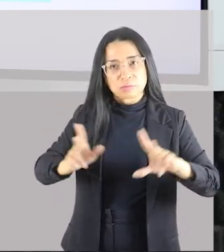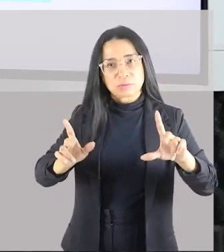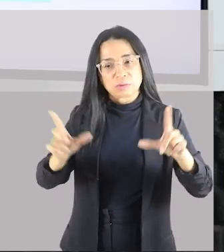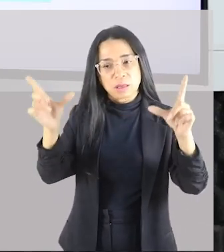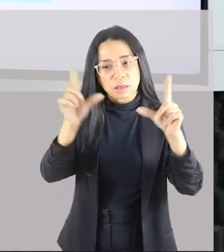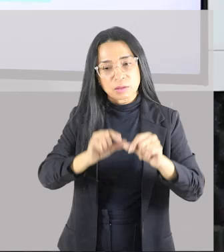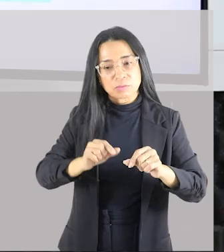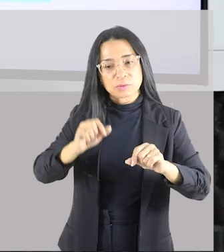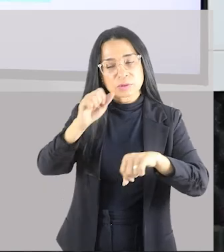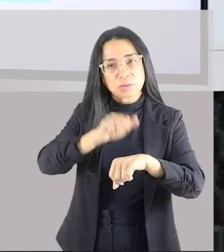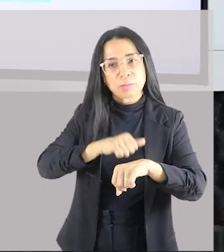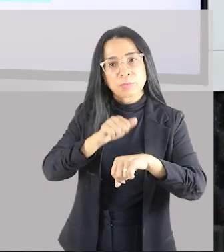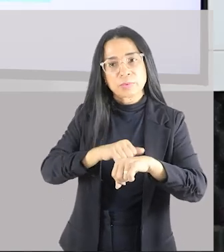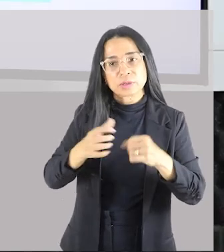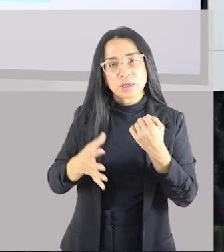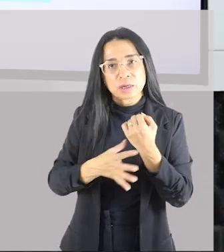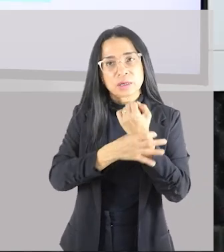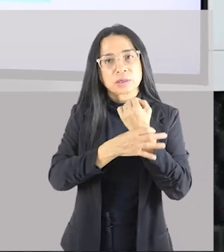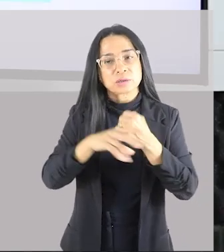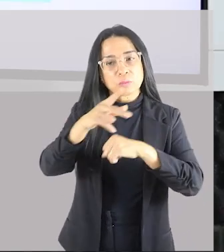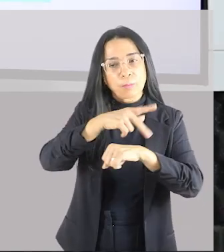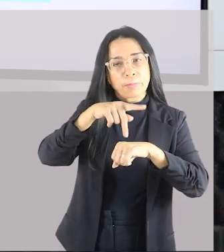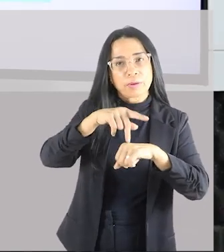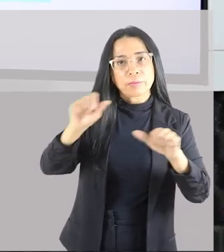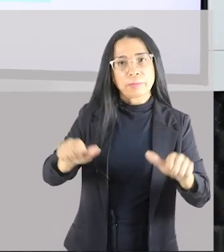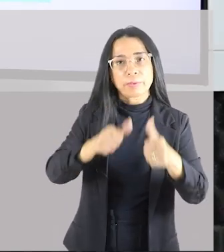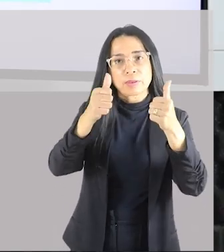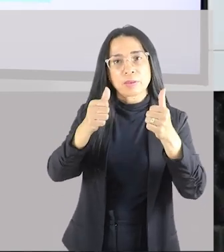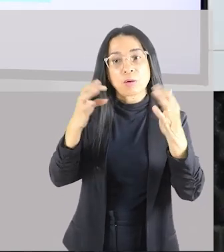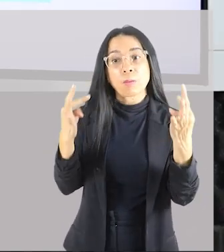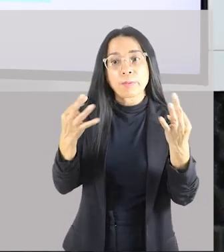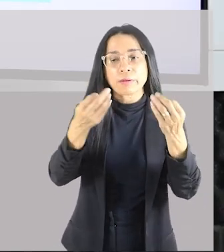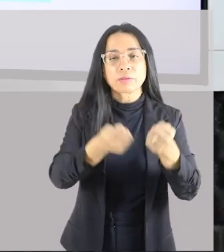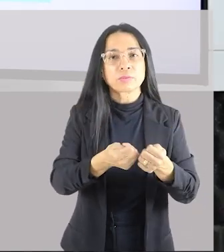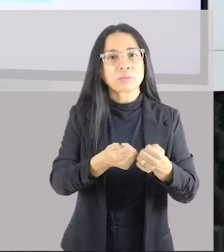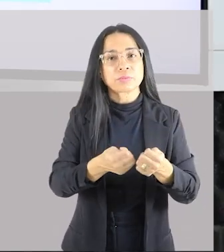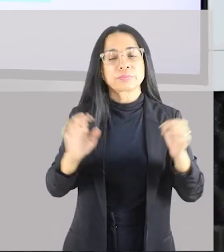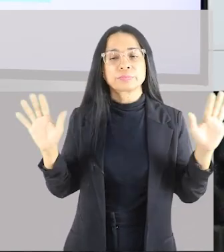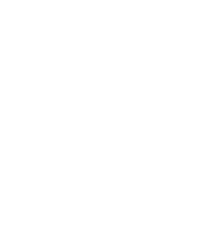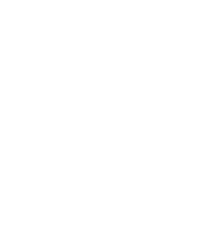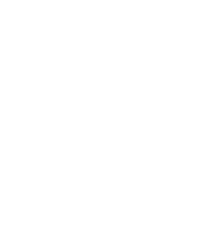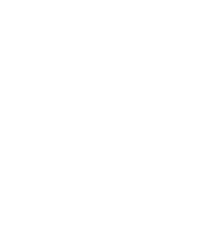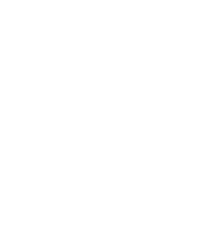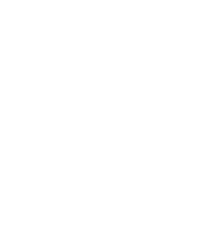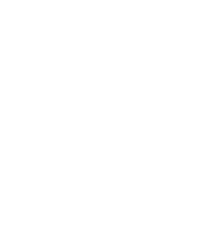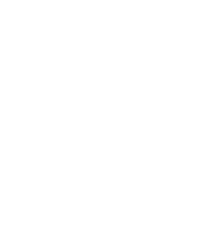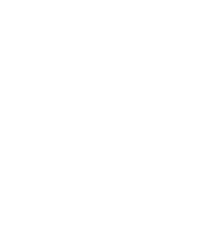pobreza e garantindo um país melhor para todos. Até a próxima. Tchau, tchau.